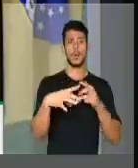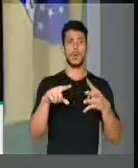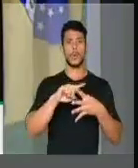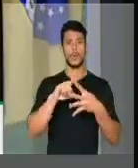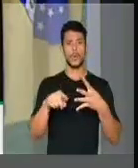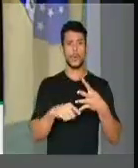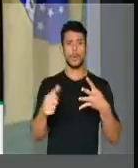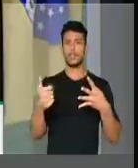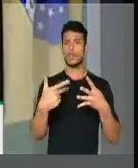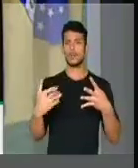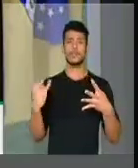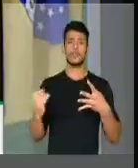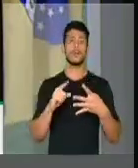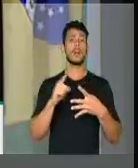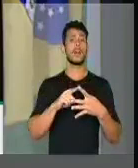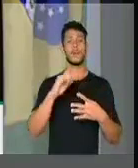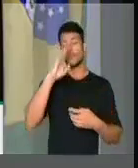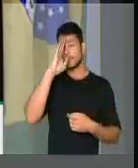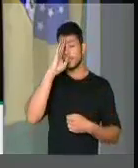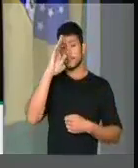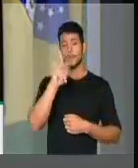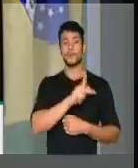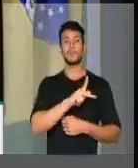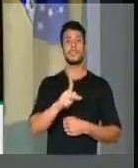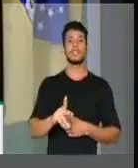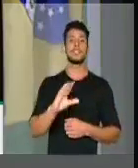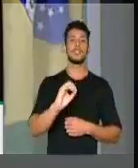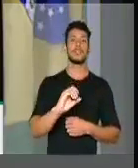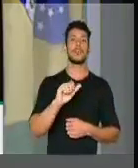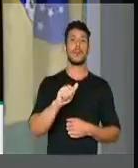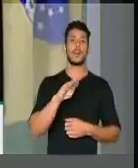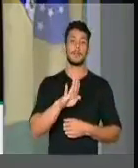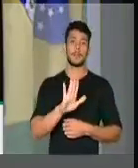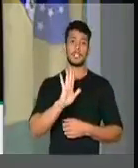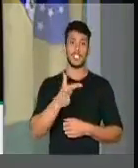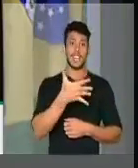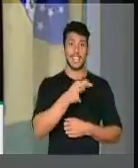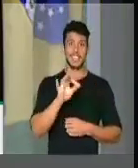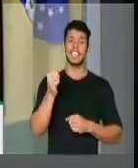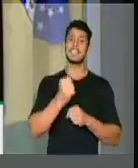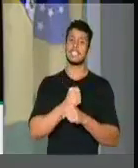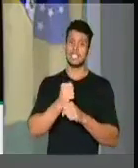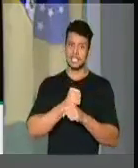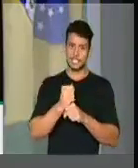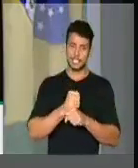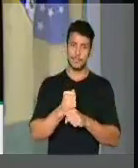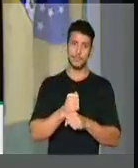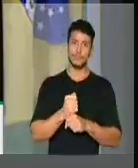foi o maior presidente da OAB da história do Piauí, durante 10 anos seguidos,